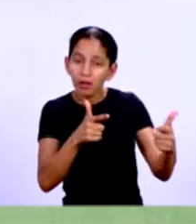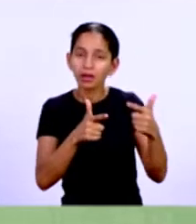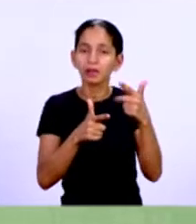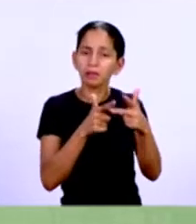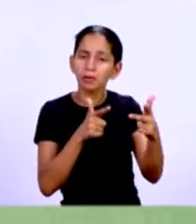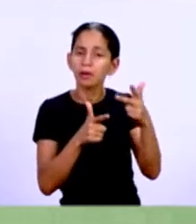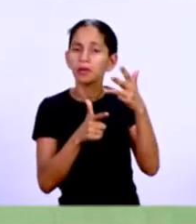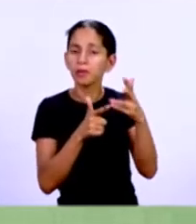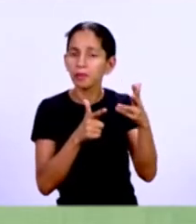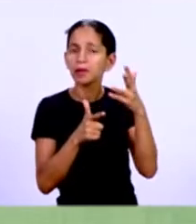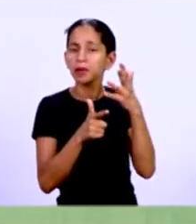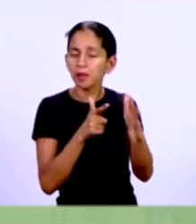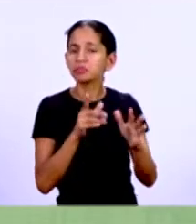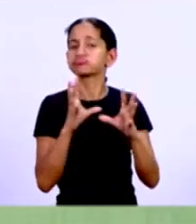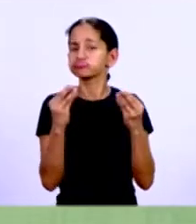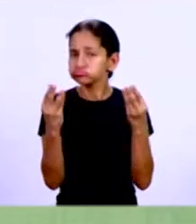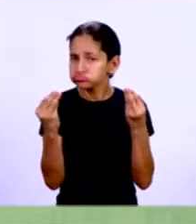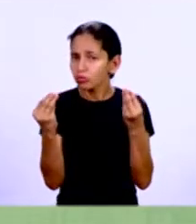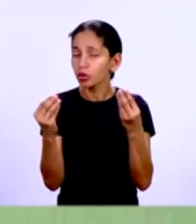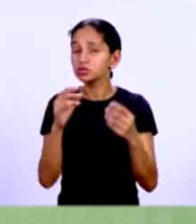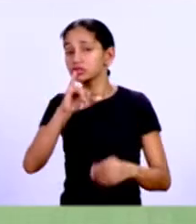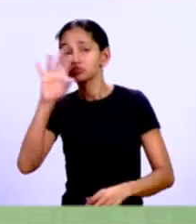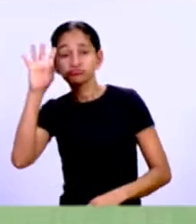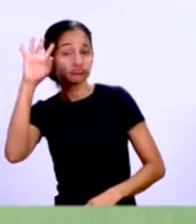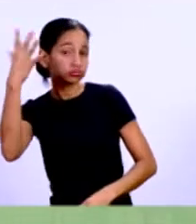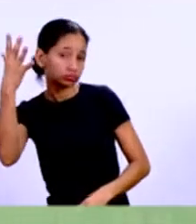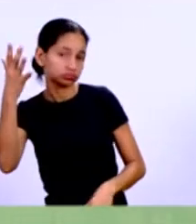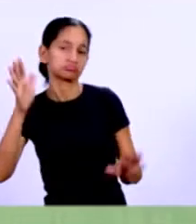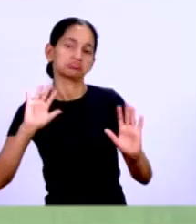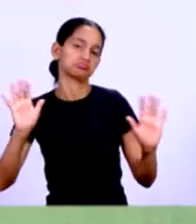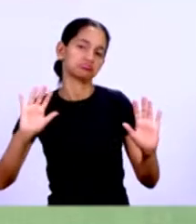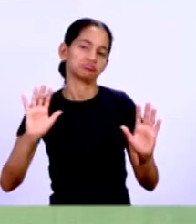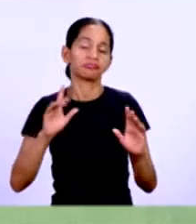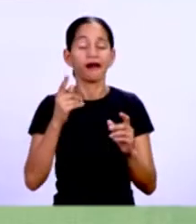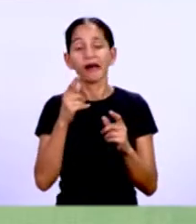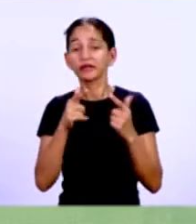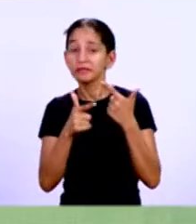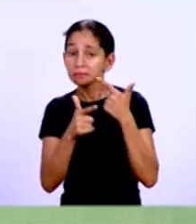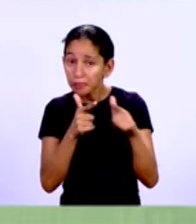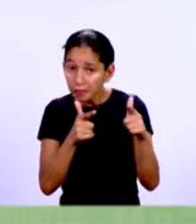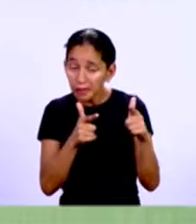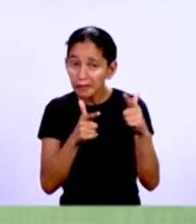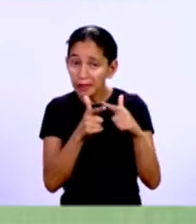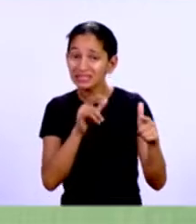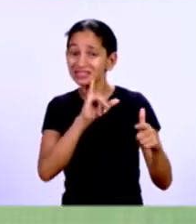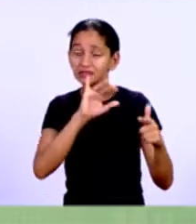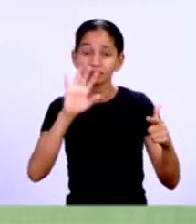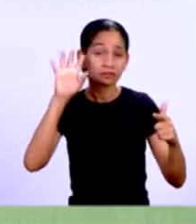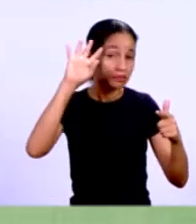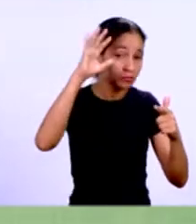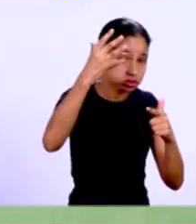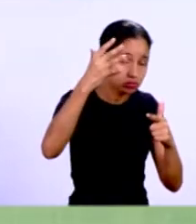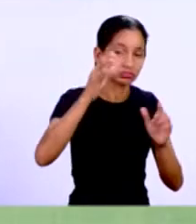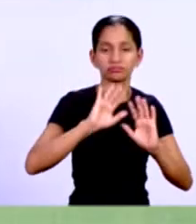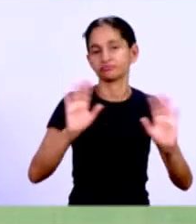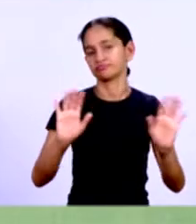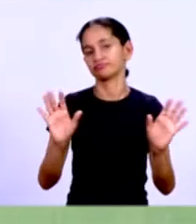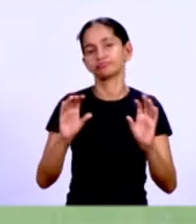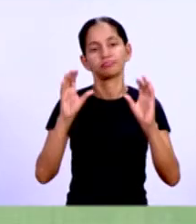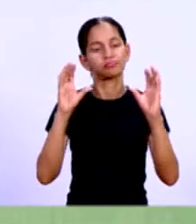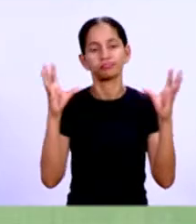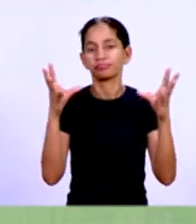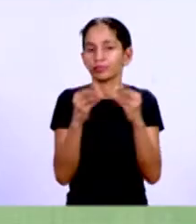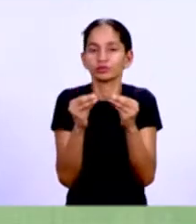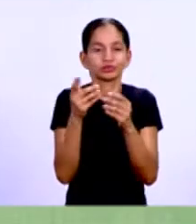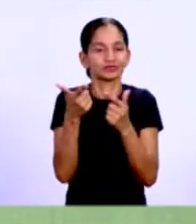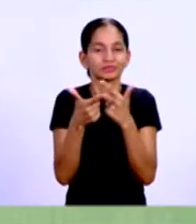ela ocorra. Bastante simples, né, professor, essa definição? É bastante simples. No nosso exemplo, a sua estratégia seria levar um guarda-chuva. Né? E isso é